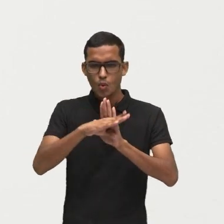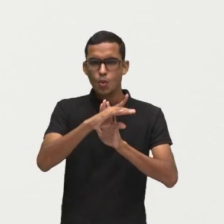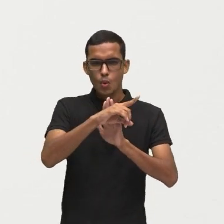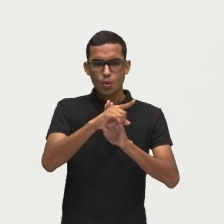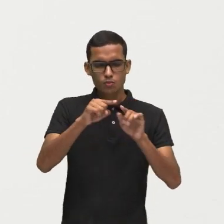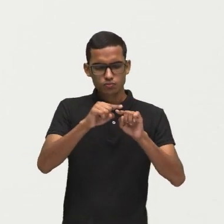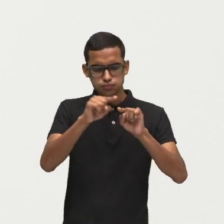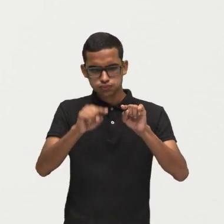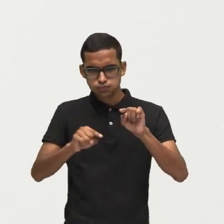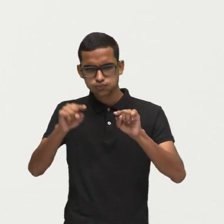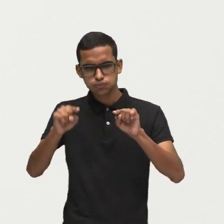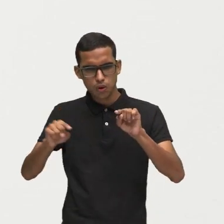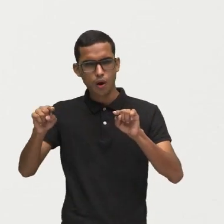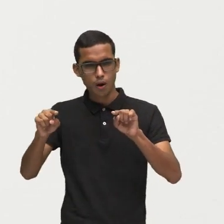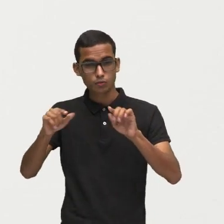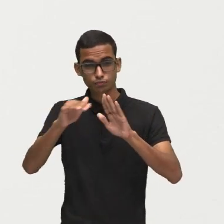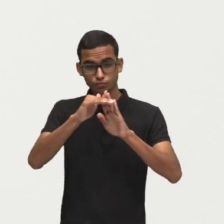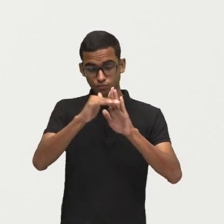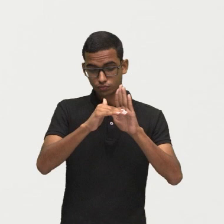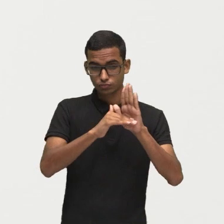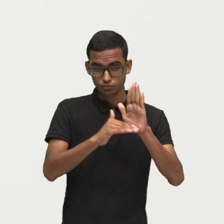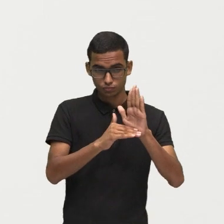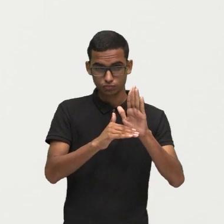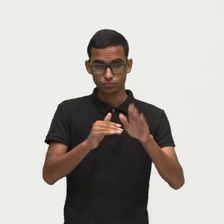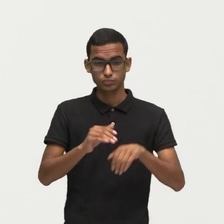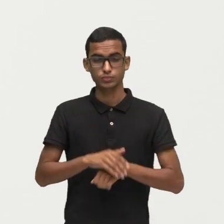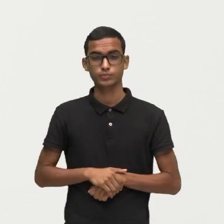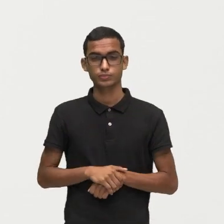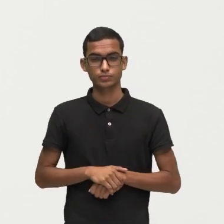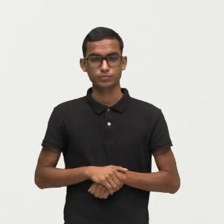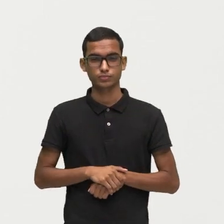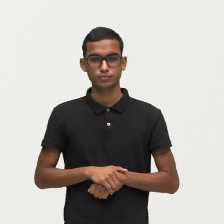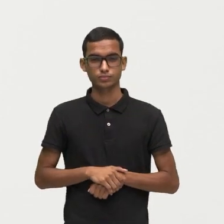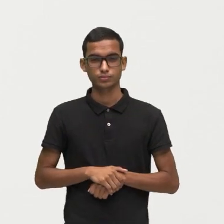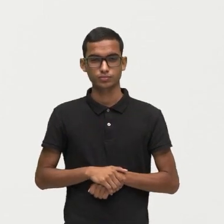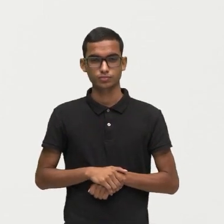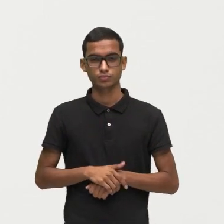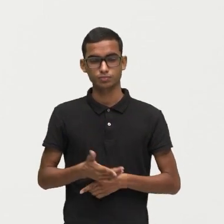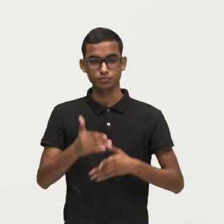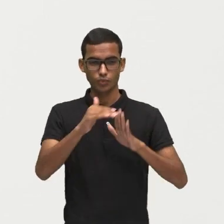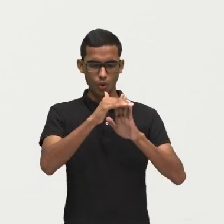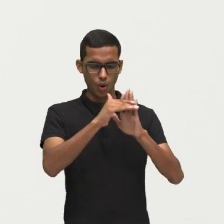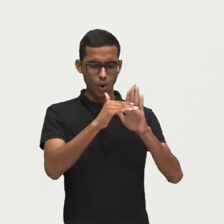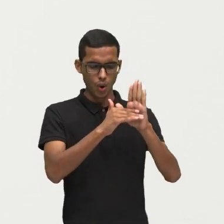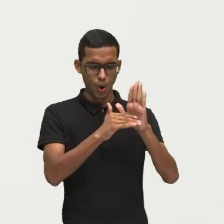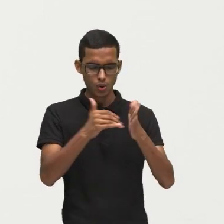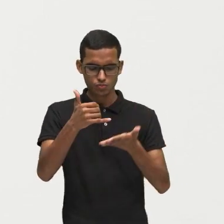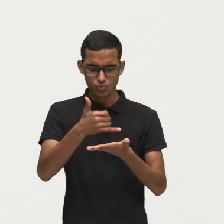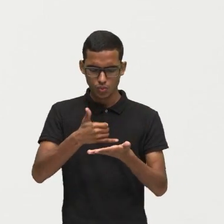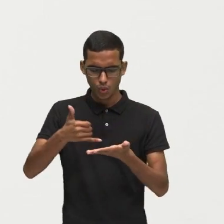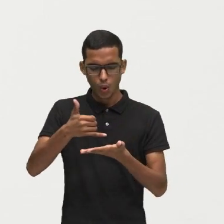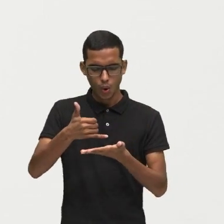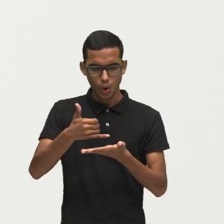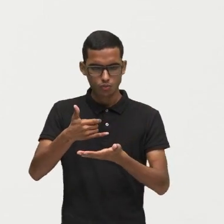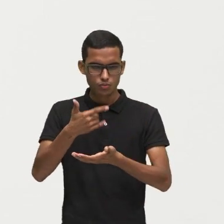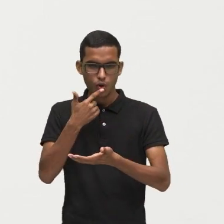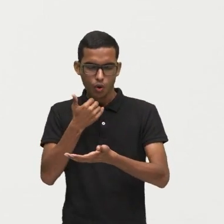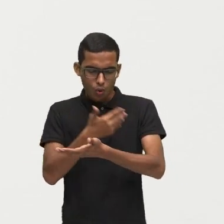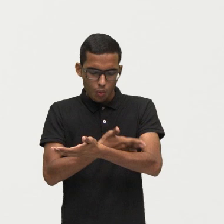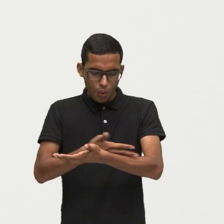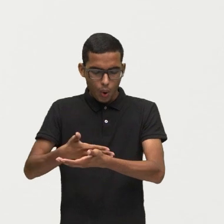combinadas nos níveis de determinadas gorduras no sangue. Estas desordens nos níveis de gordura podem